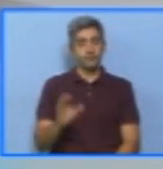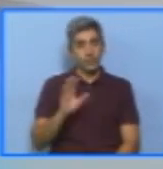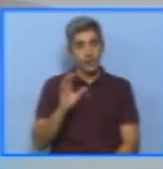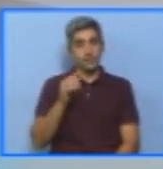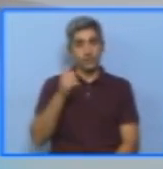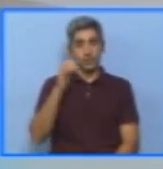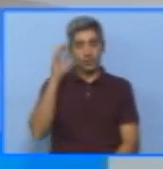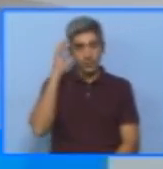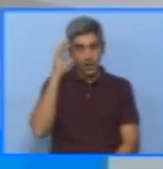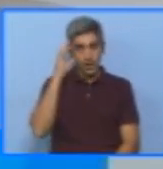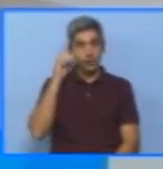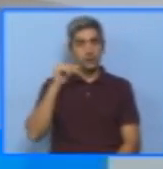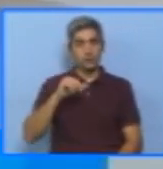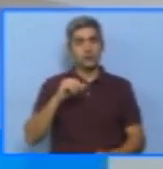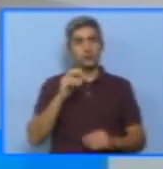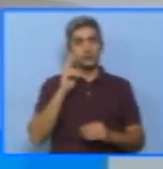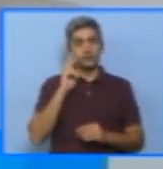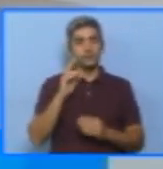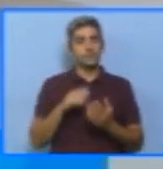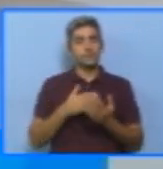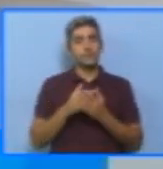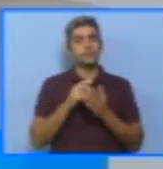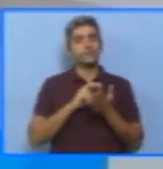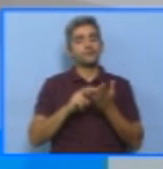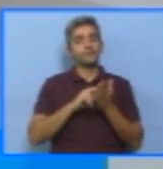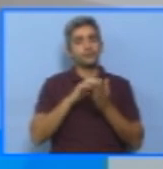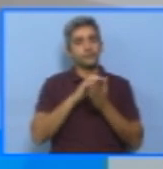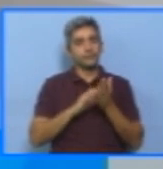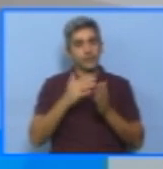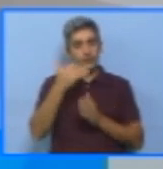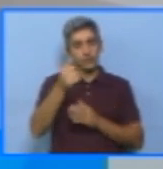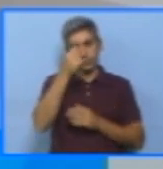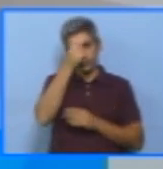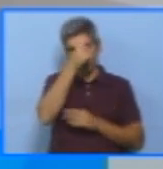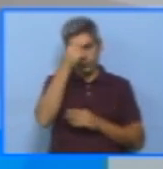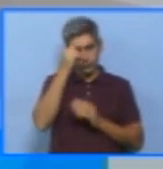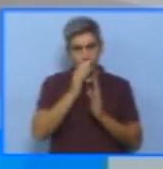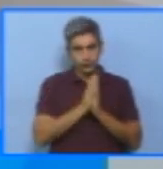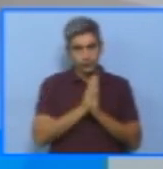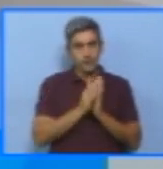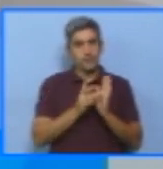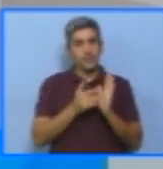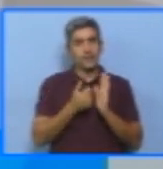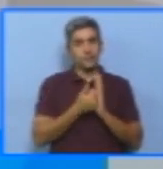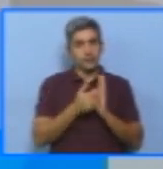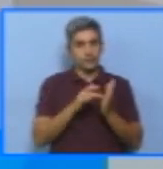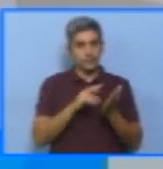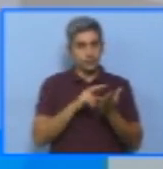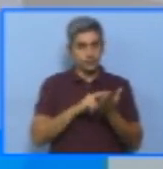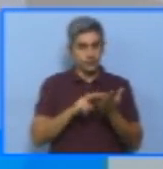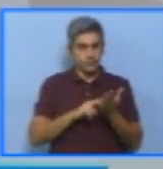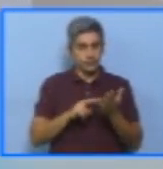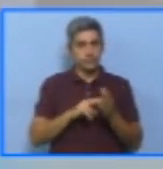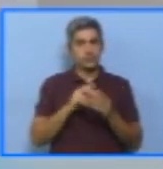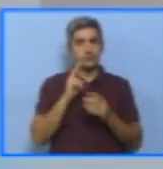Olá, muito boa tarde. Hoje olhamos a proposta da liturgia para o próximo domingo. Vamos analisar os textos bíblicos para esse dia com o